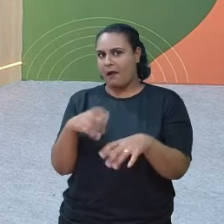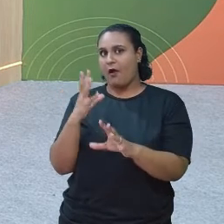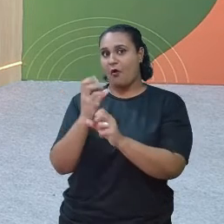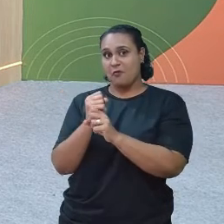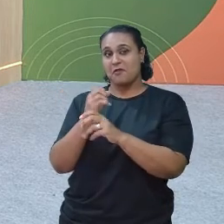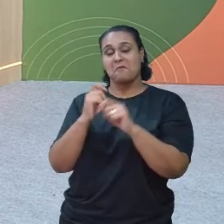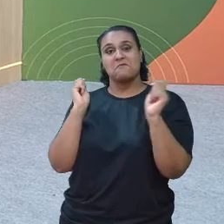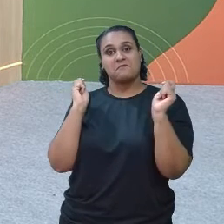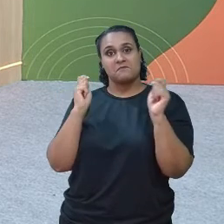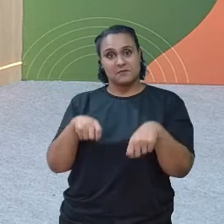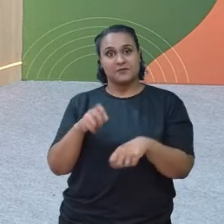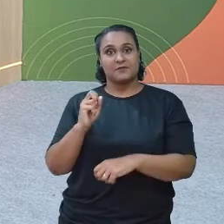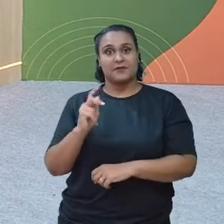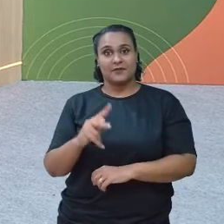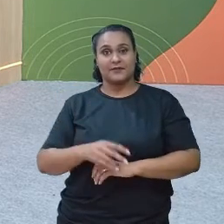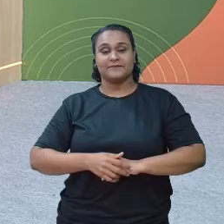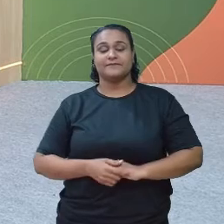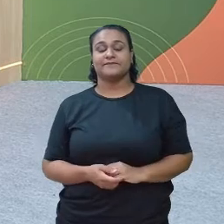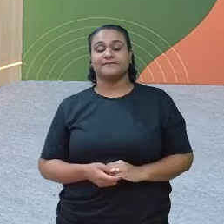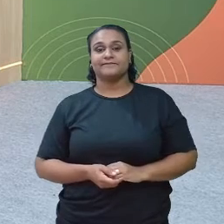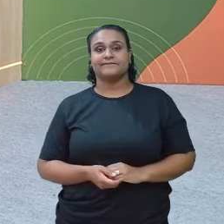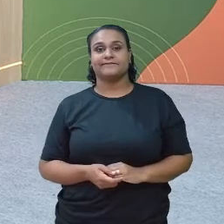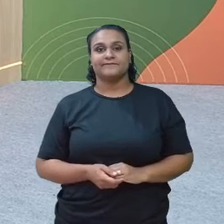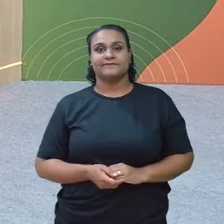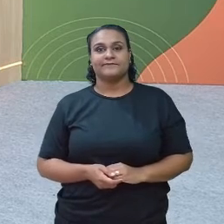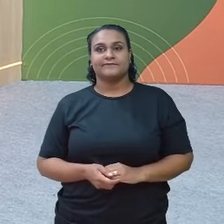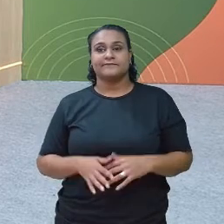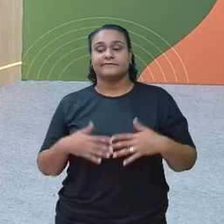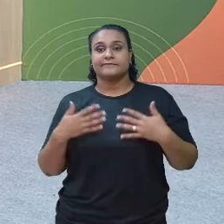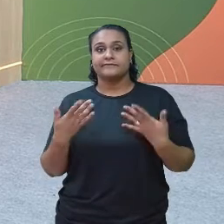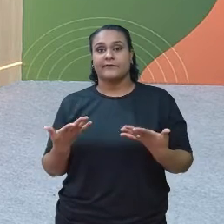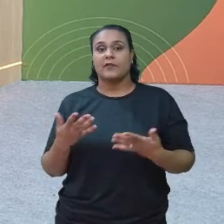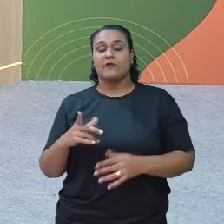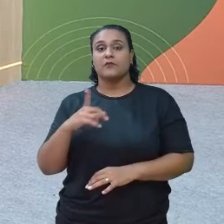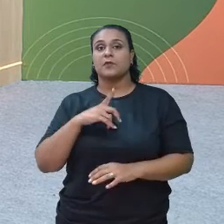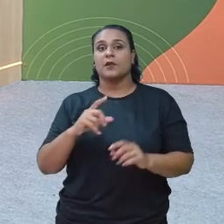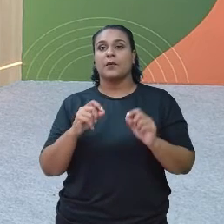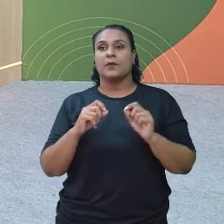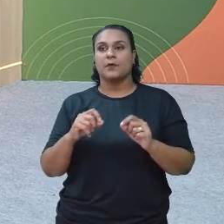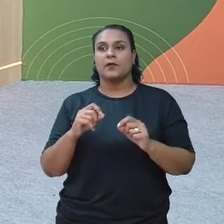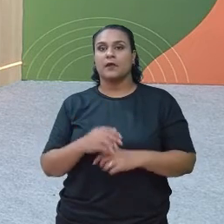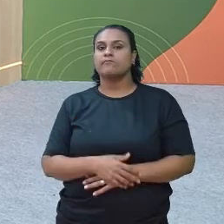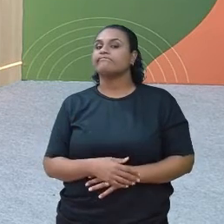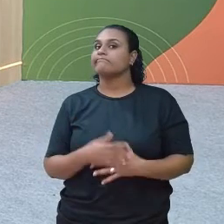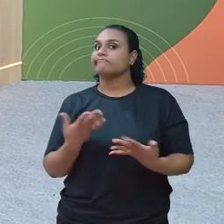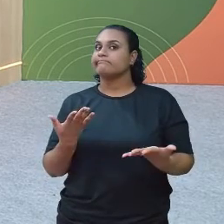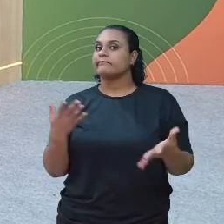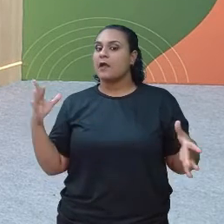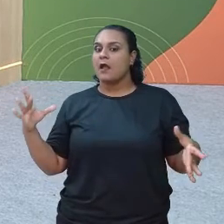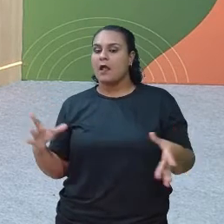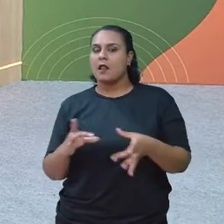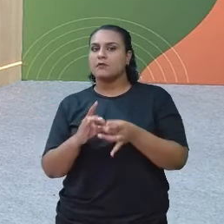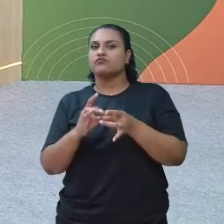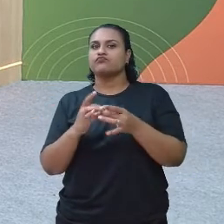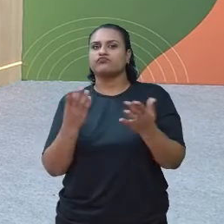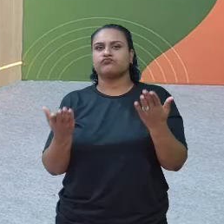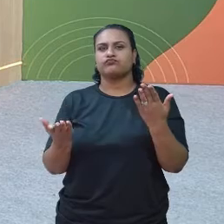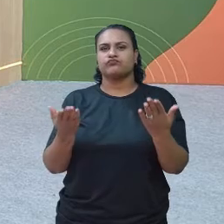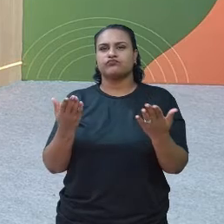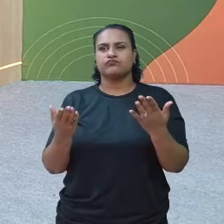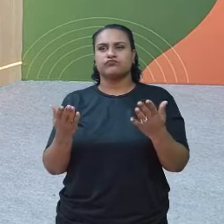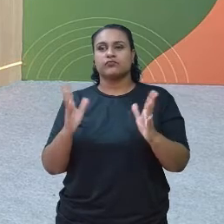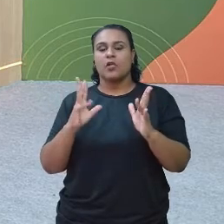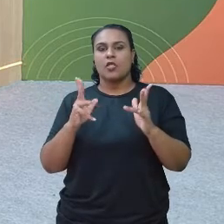contar possibilidades, tá certo? Então vamos pegar aqui e relacionar todas essas aí, tá